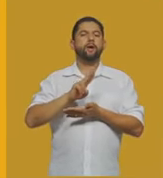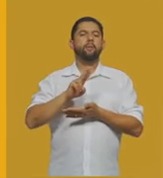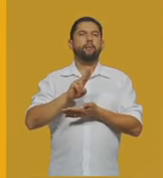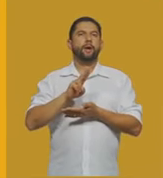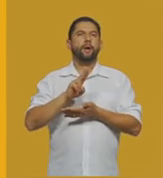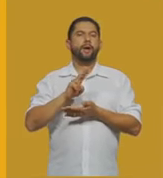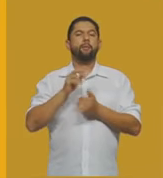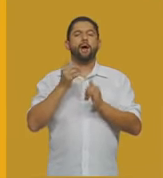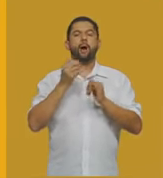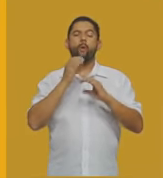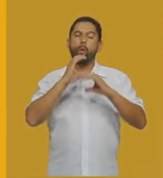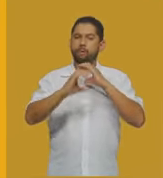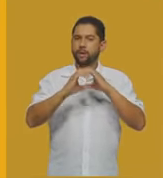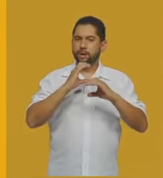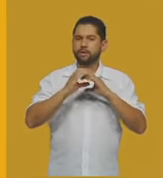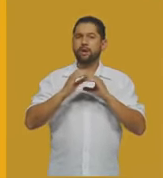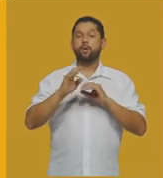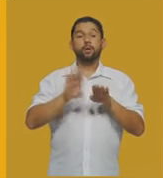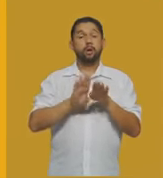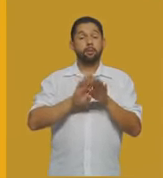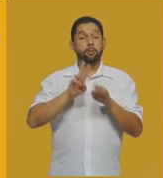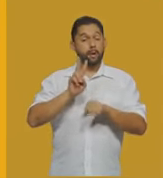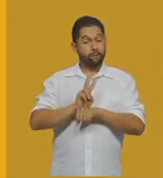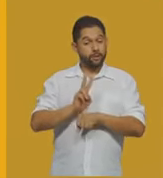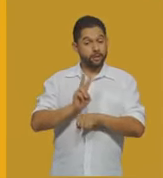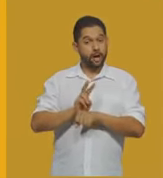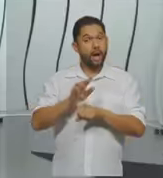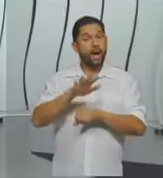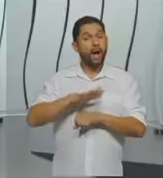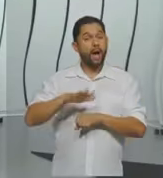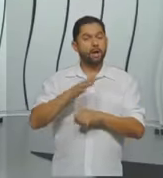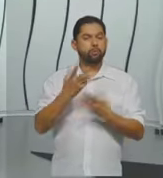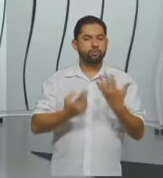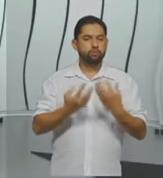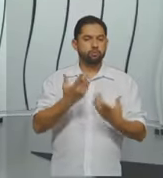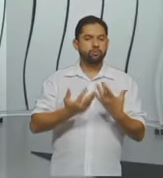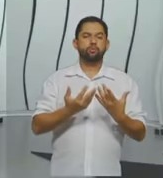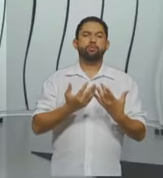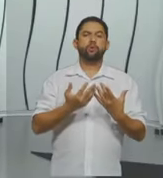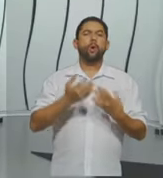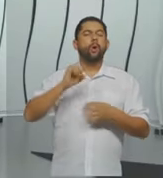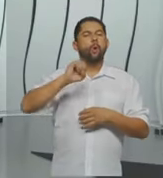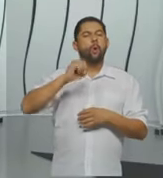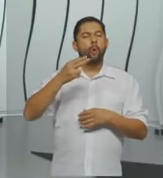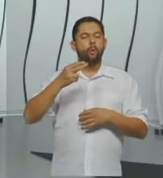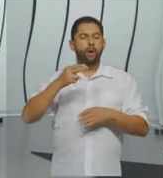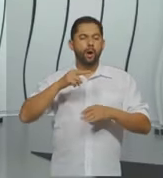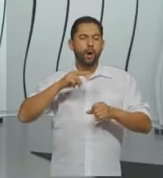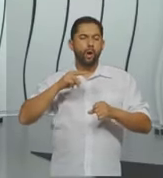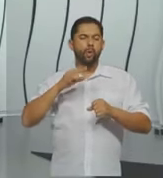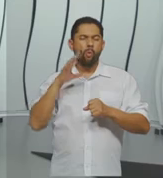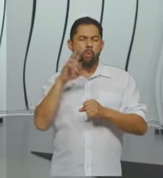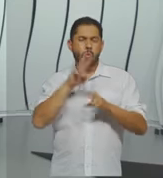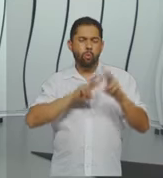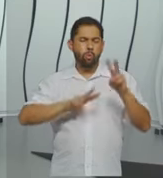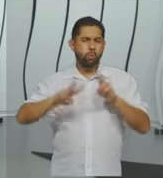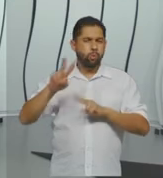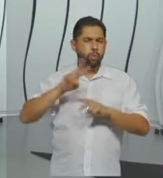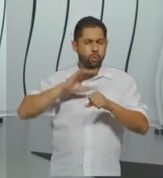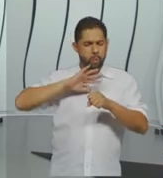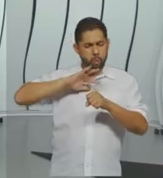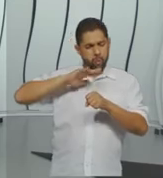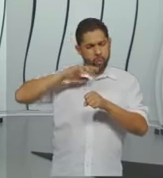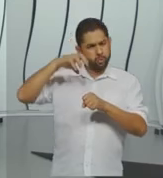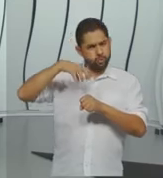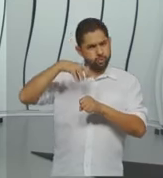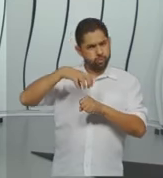que estão sendo desmatadas ou de queimadas, satélites que monitoram o clima, Então, para comunicações, como eu já disse, dentre